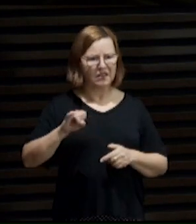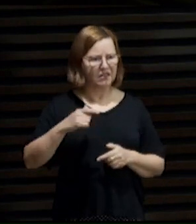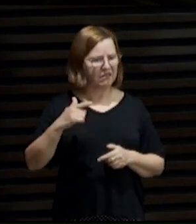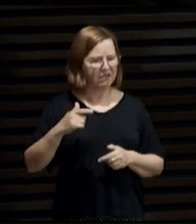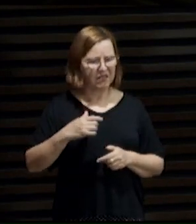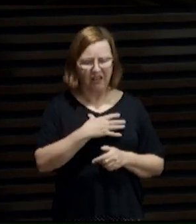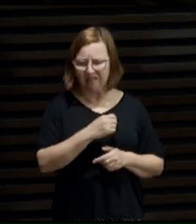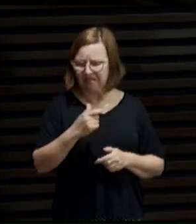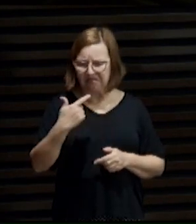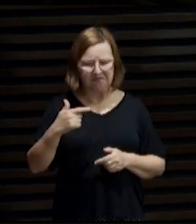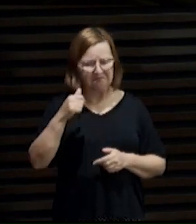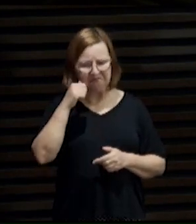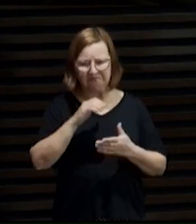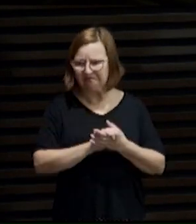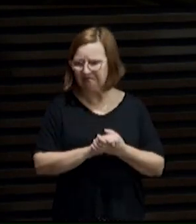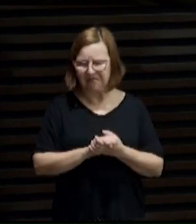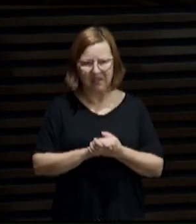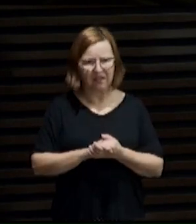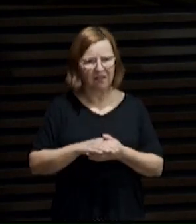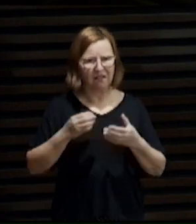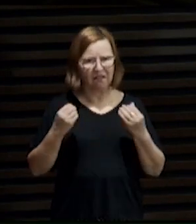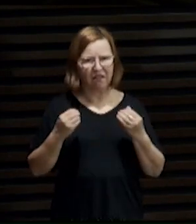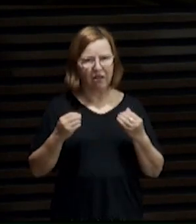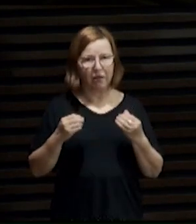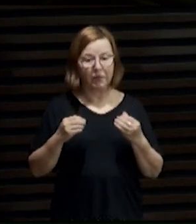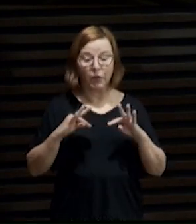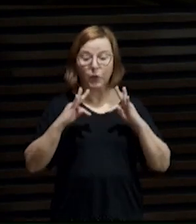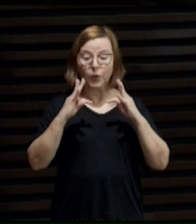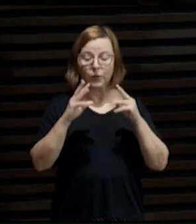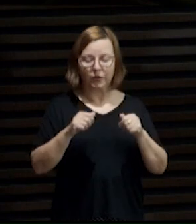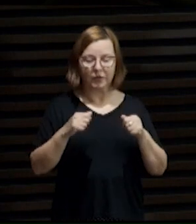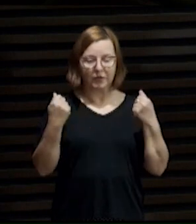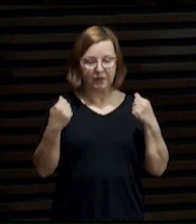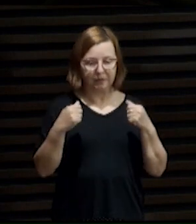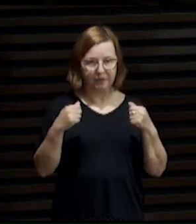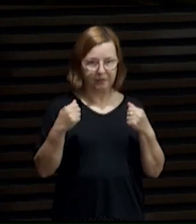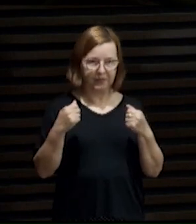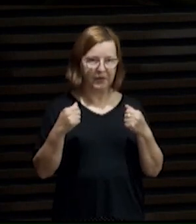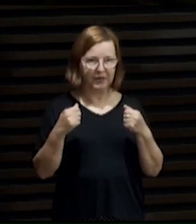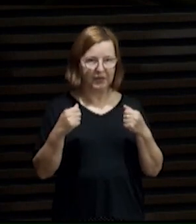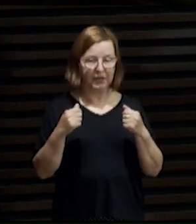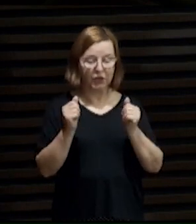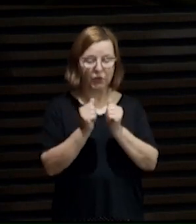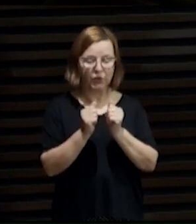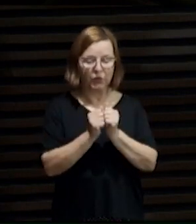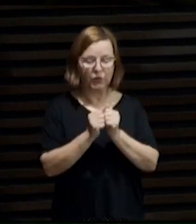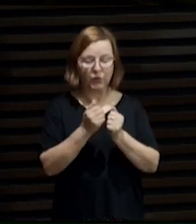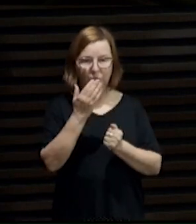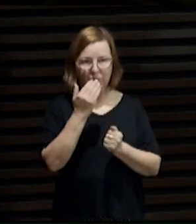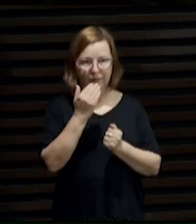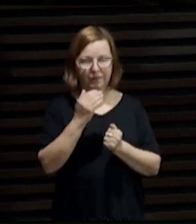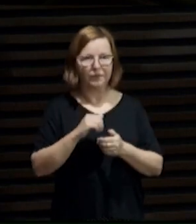verei esta bênção? Todo mundo tem que estar no momento de refeição ao redor da mesa. Aí você deve estar pensando: mas